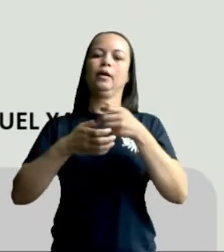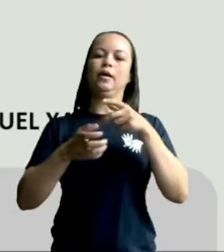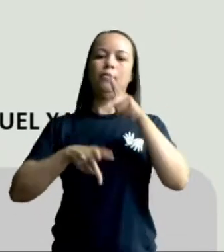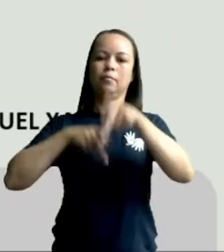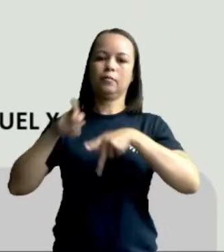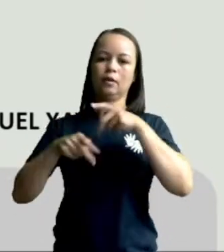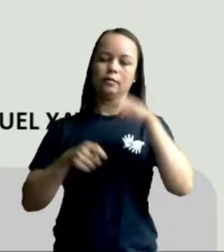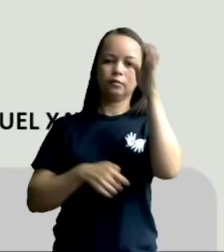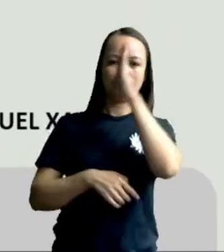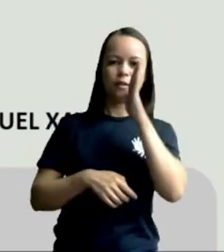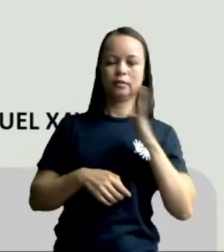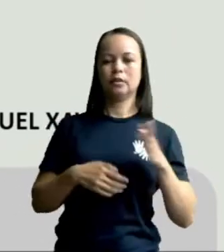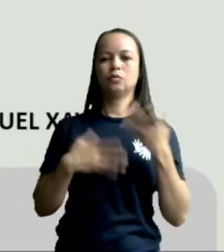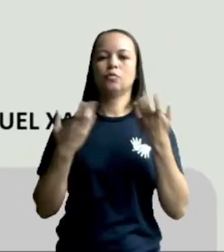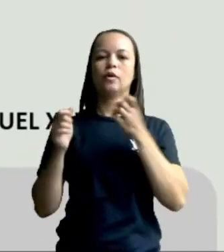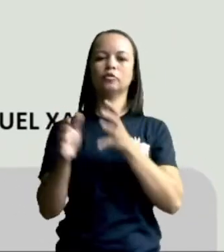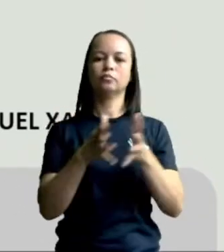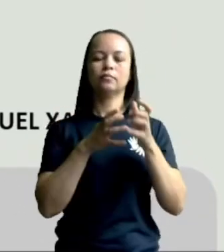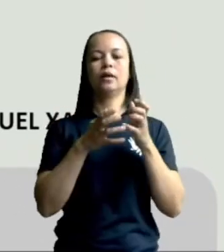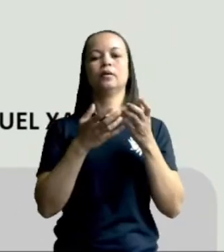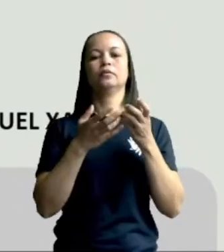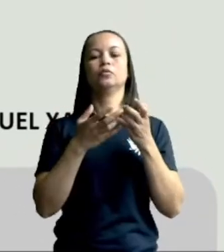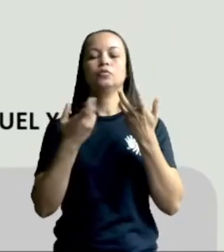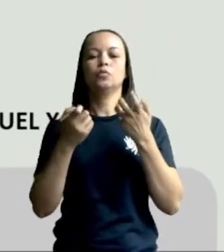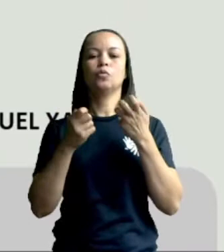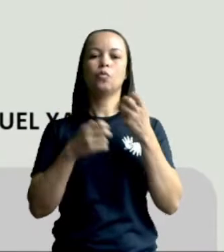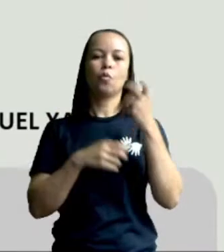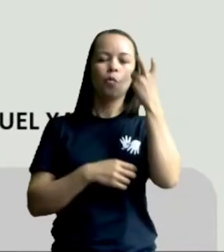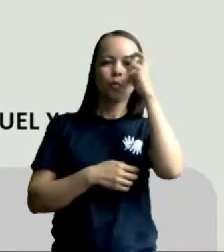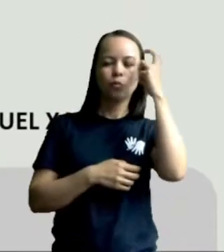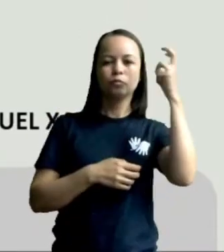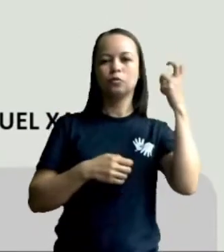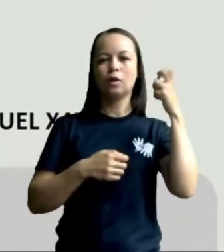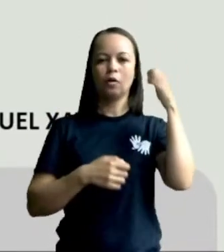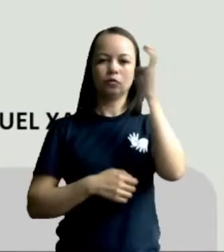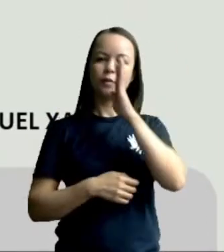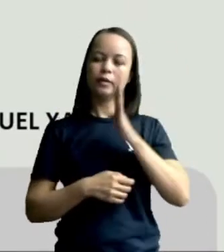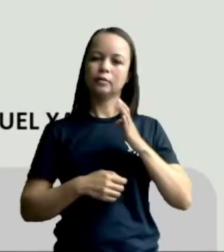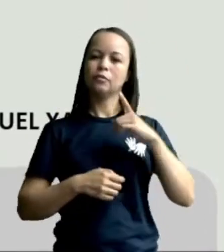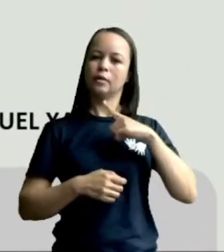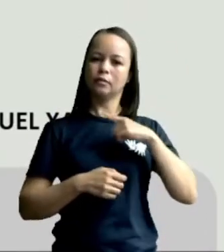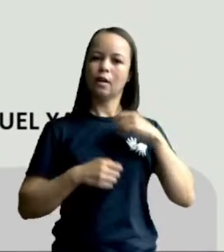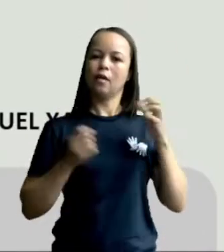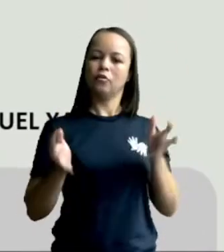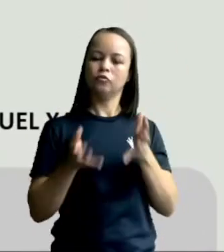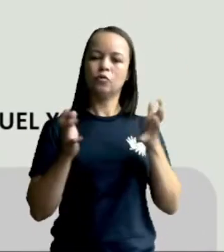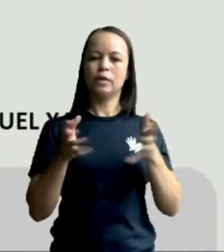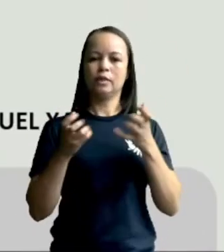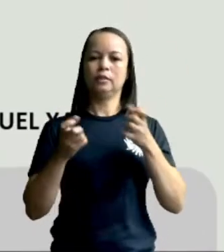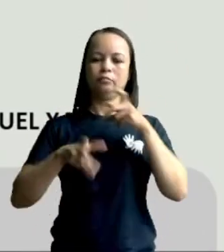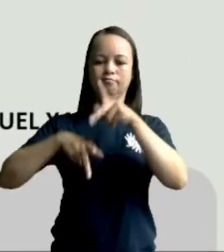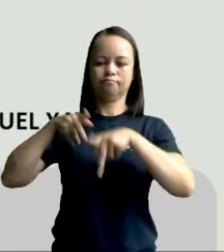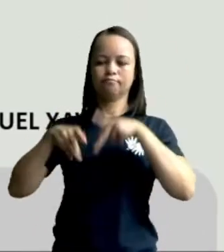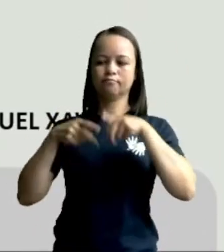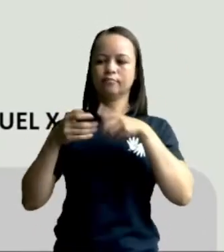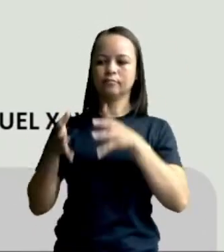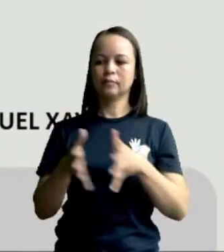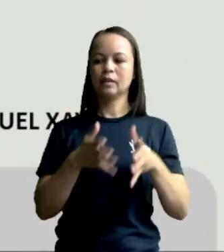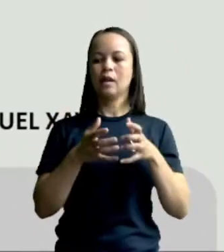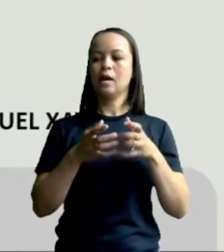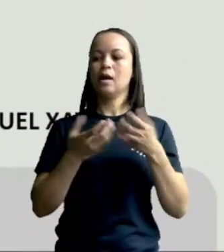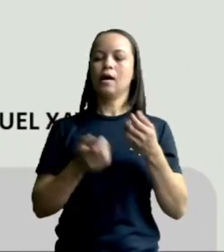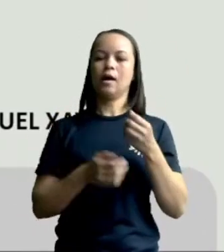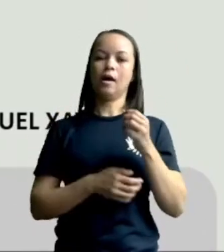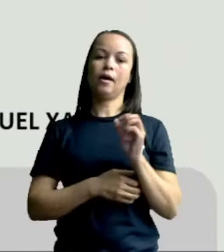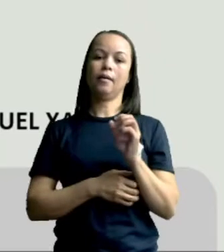dos aspectos culturais do Brasil que tenha influência sobre os povos, tá? E aí a habilidade de base